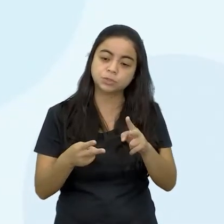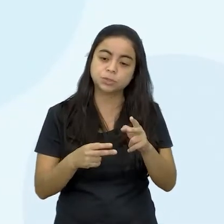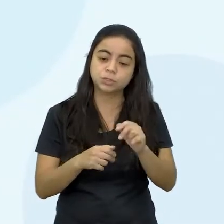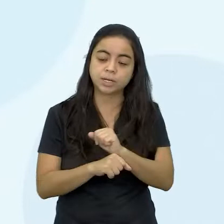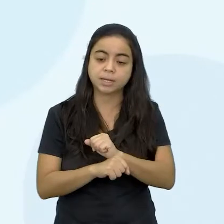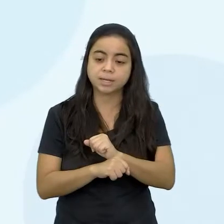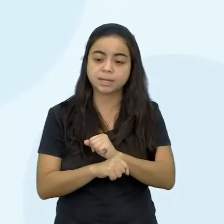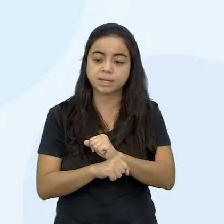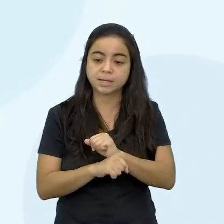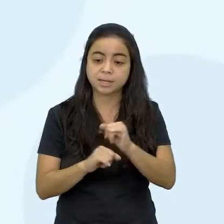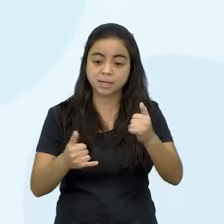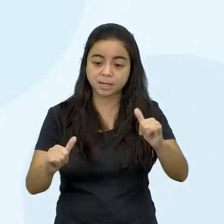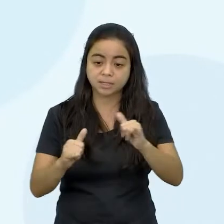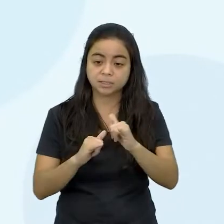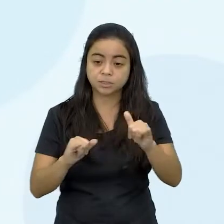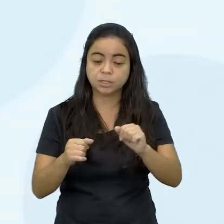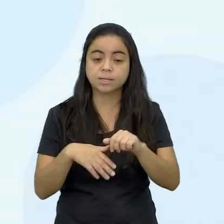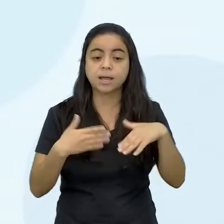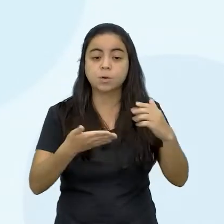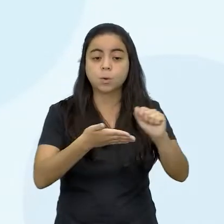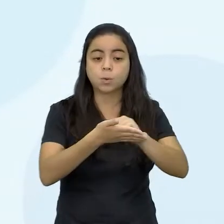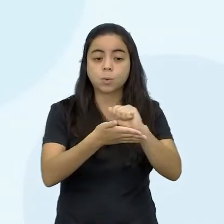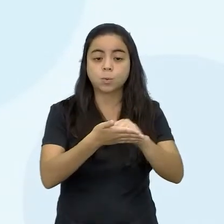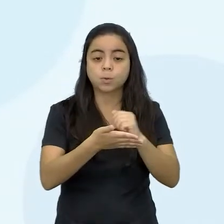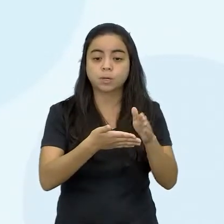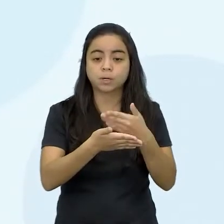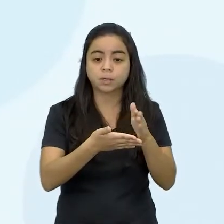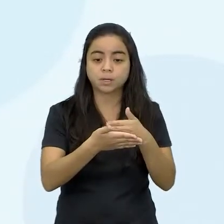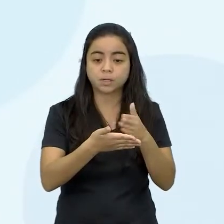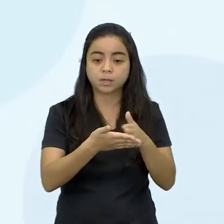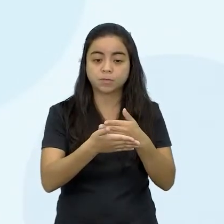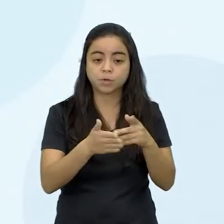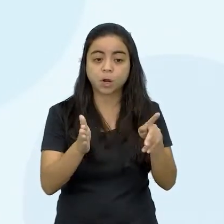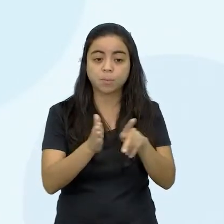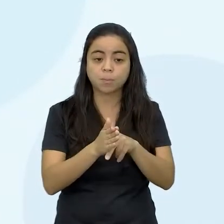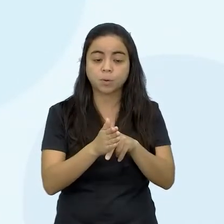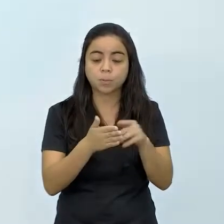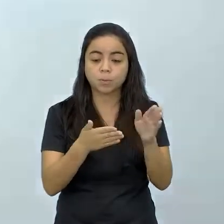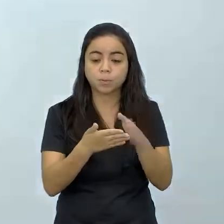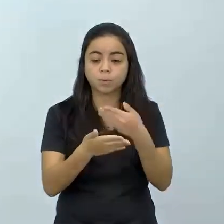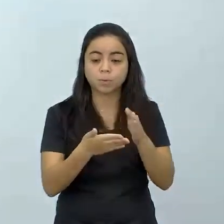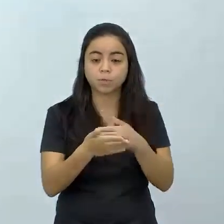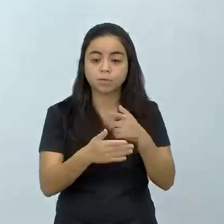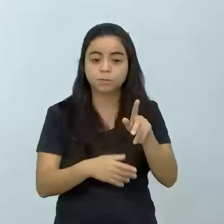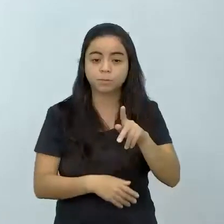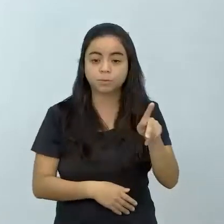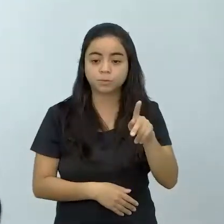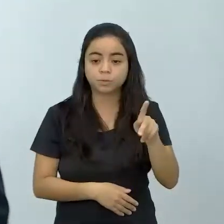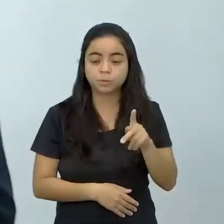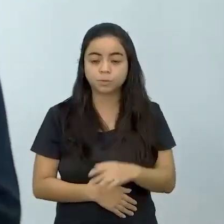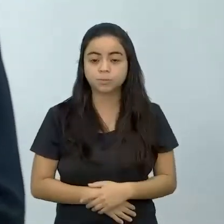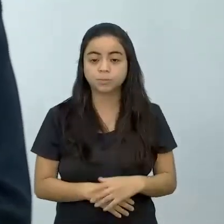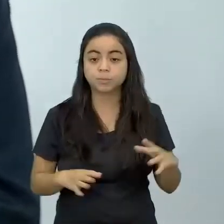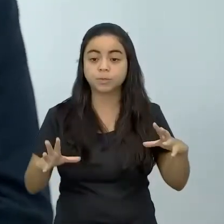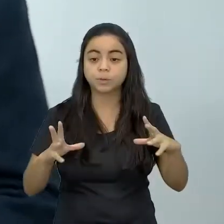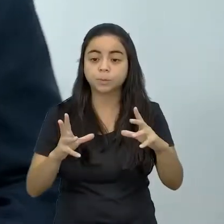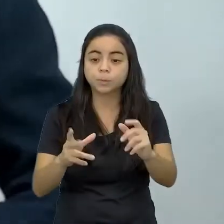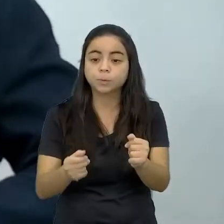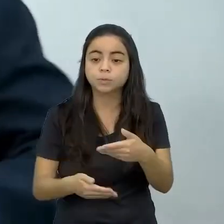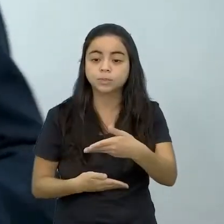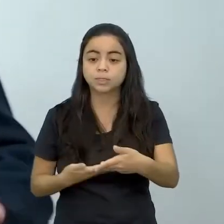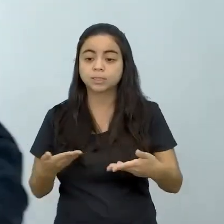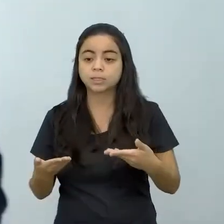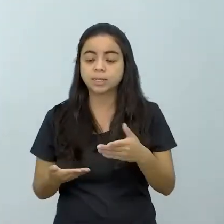eu peguei essa fonte bibliográfica eu peguei ali do livro do professor não se vê que todos eles tem a ver